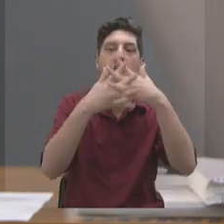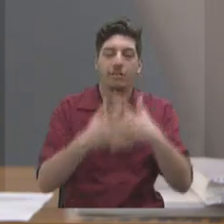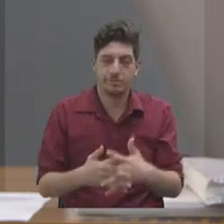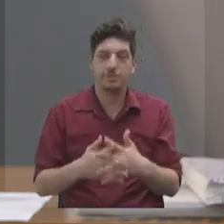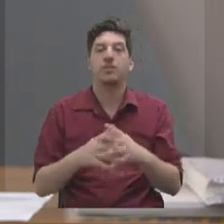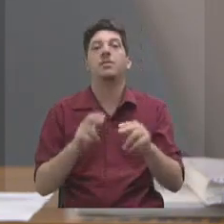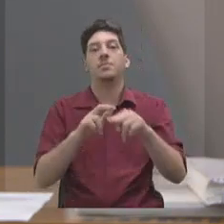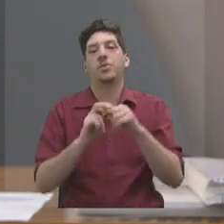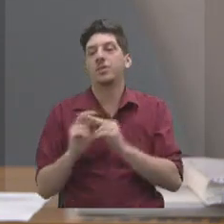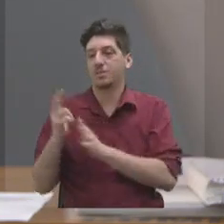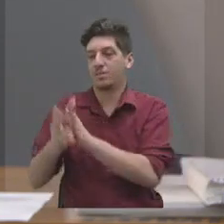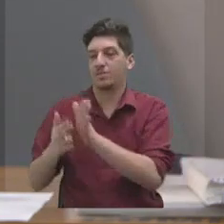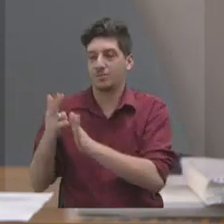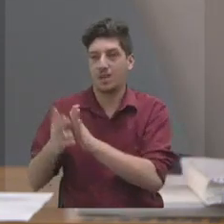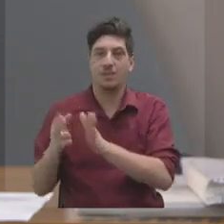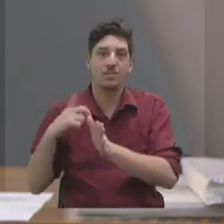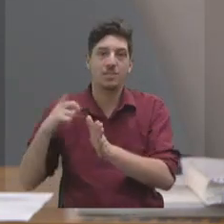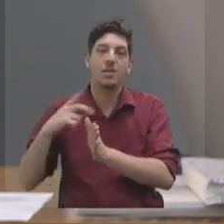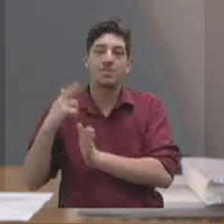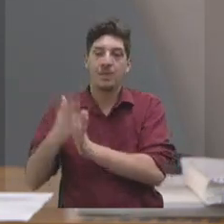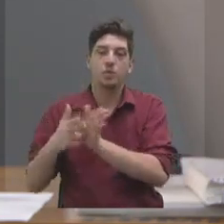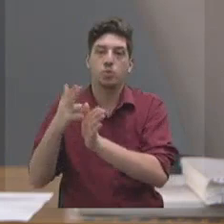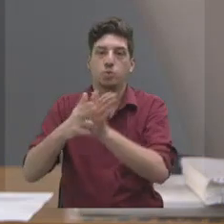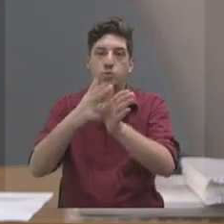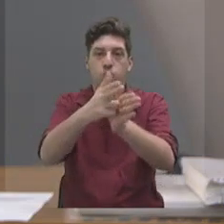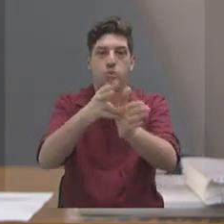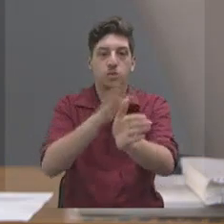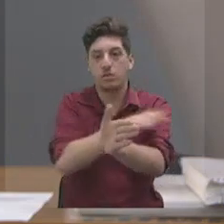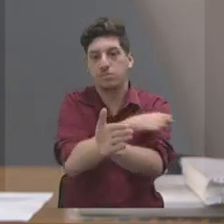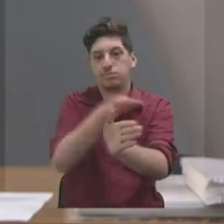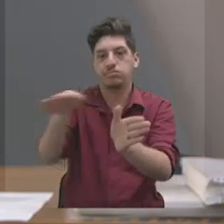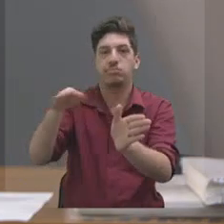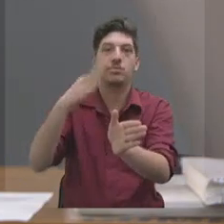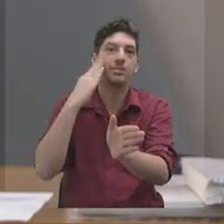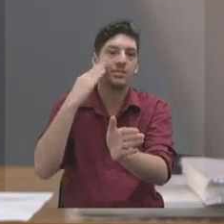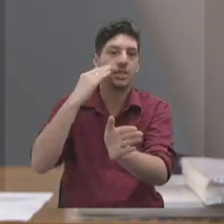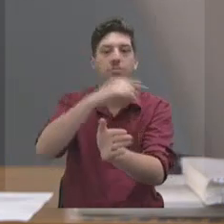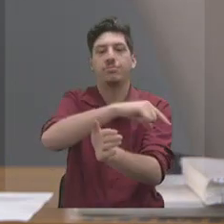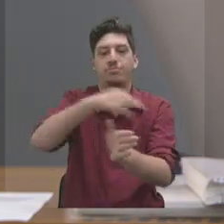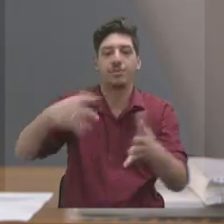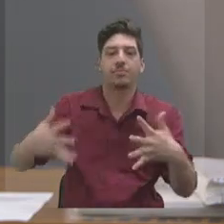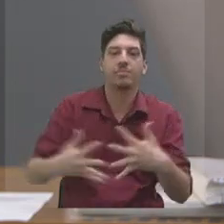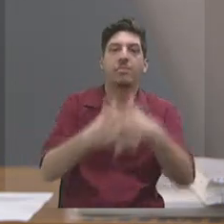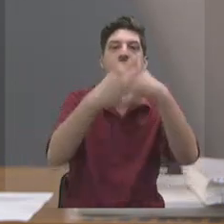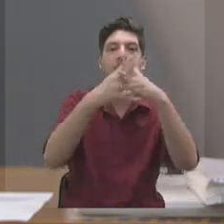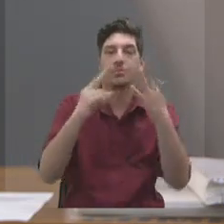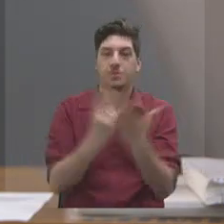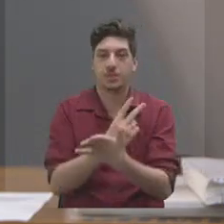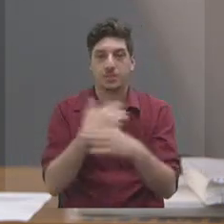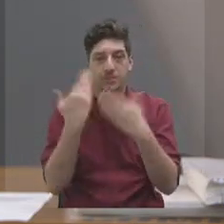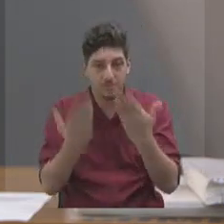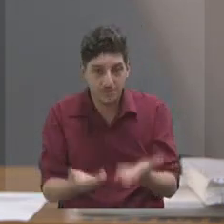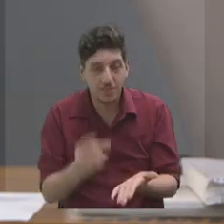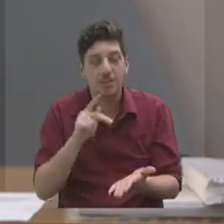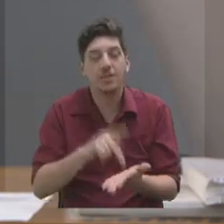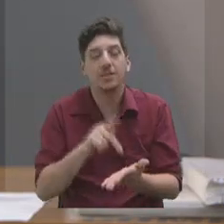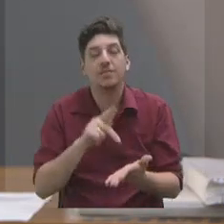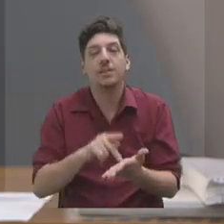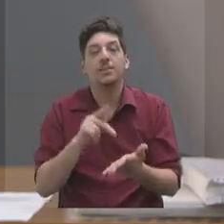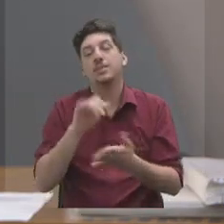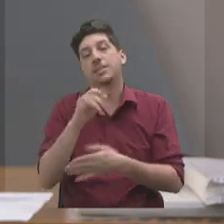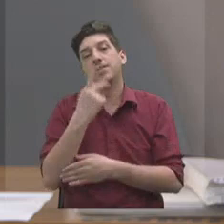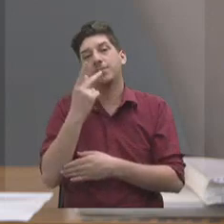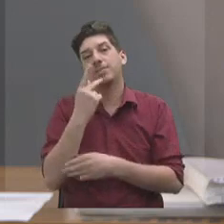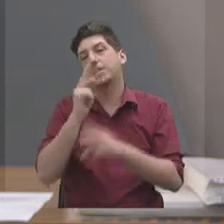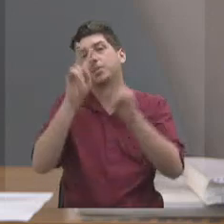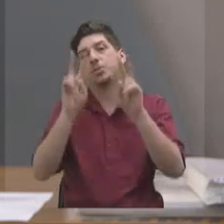à linhas férteis que cortam aqui para todo lado né as nossas cidades então É de fato quando se fala